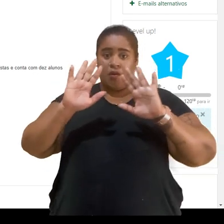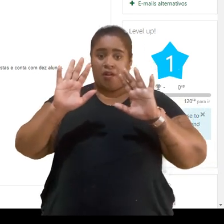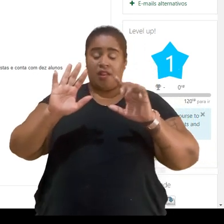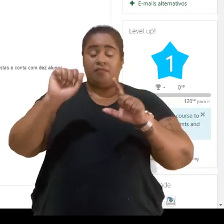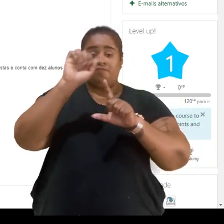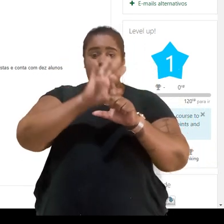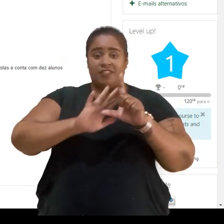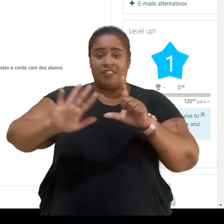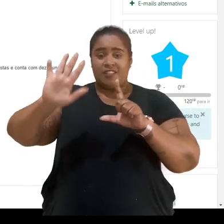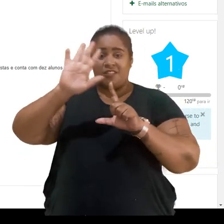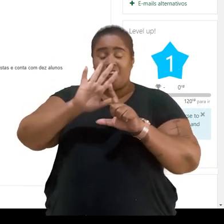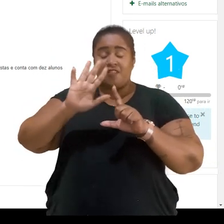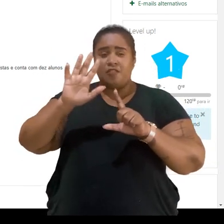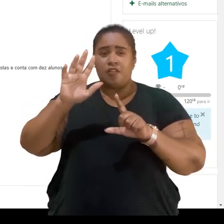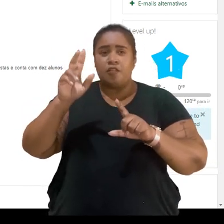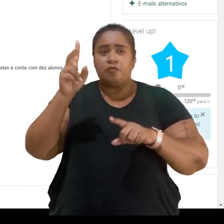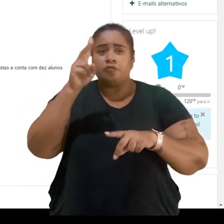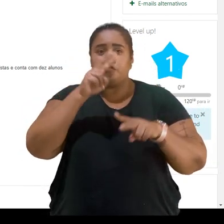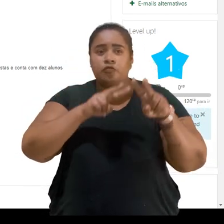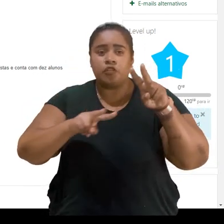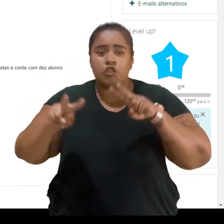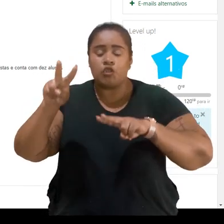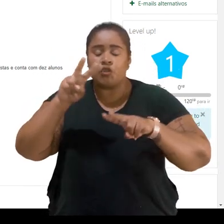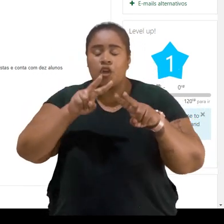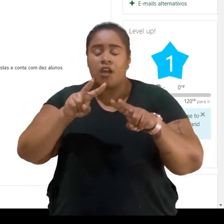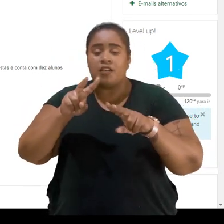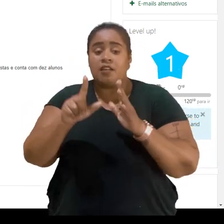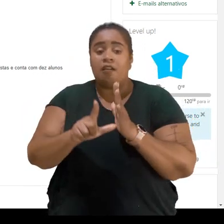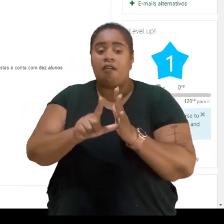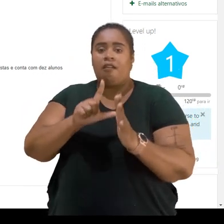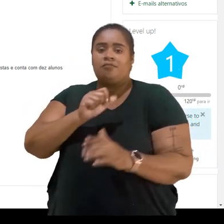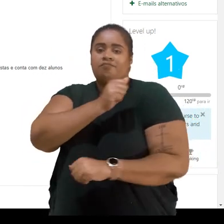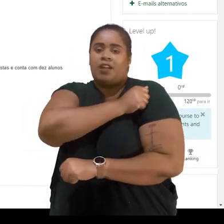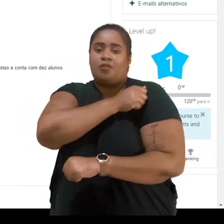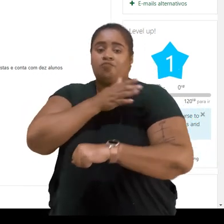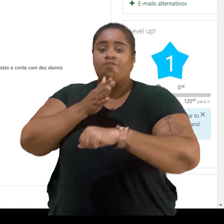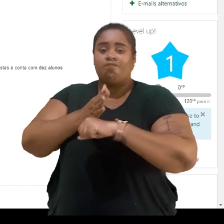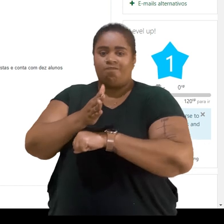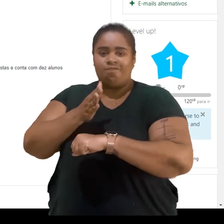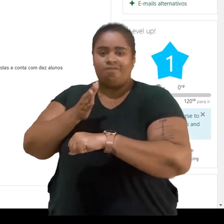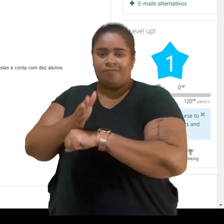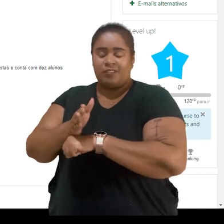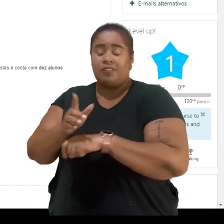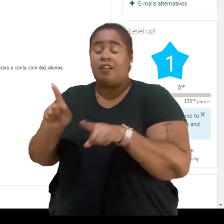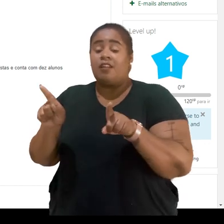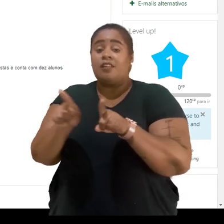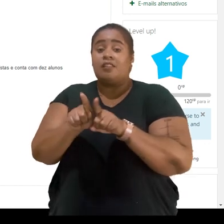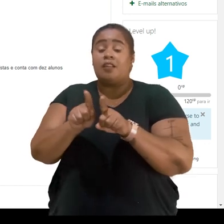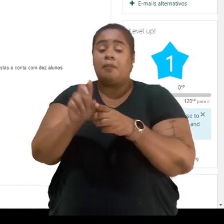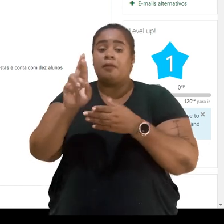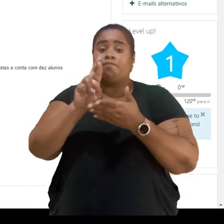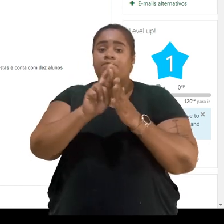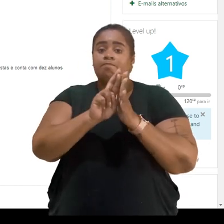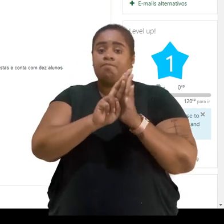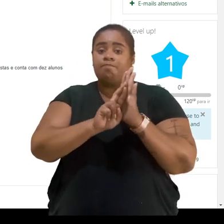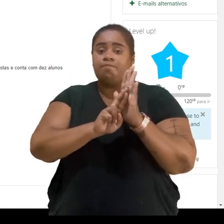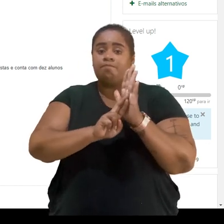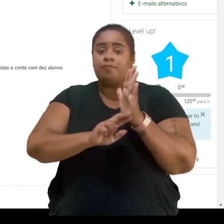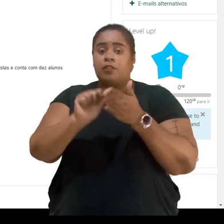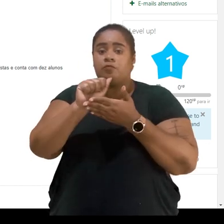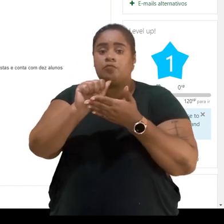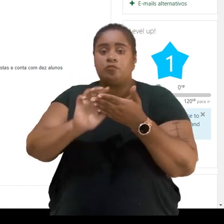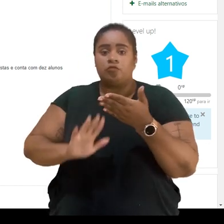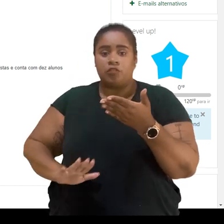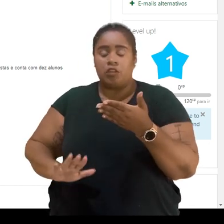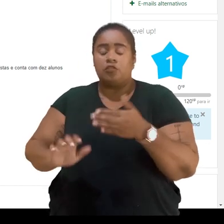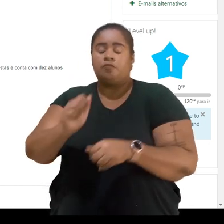Olá neste tutorial vamos Verificar como visualizar o último acesso do aluno e